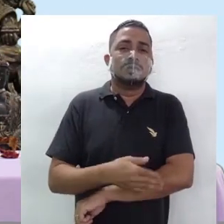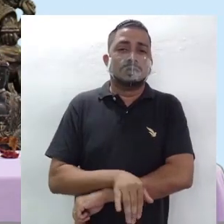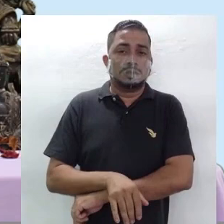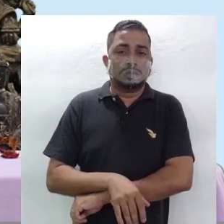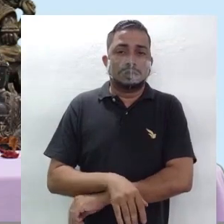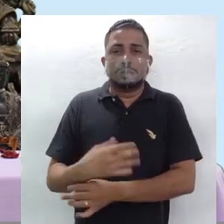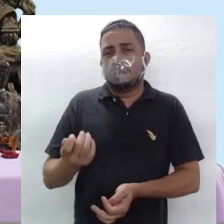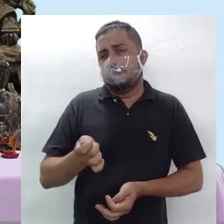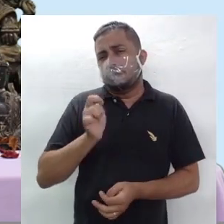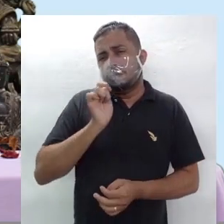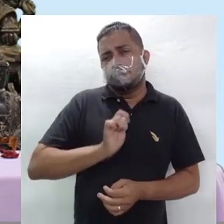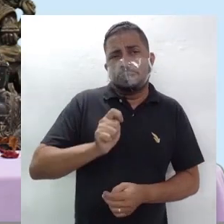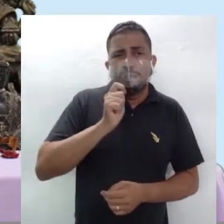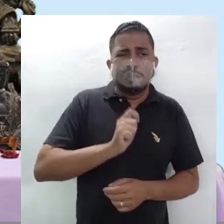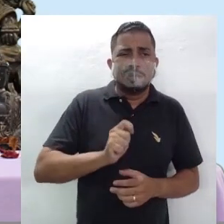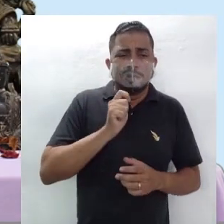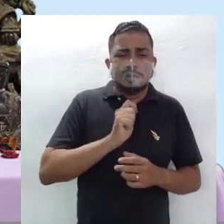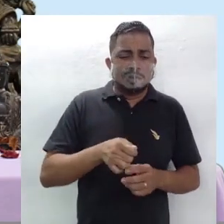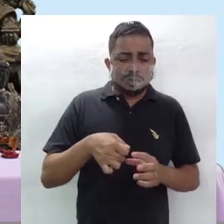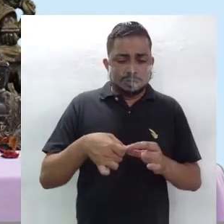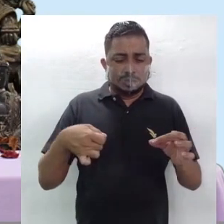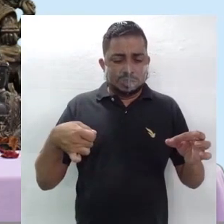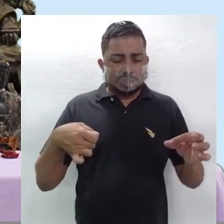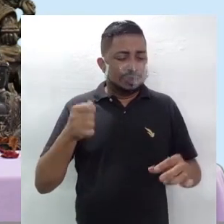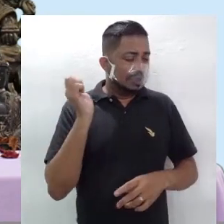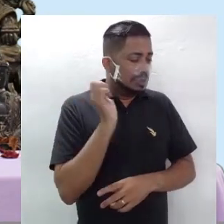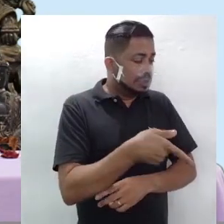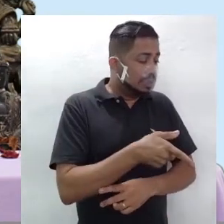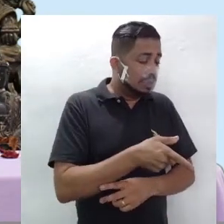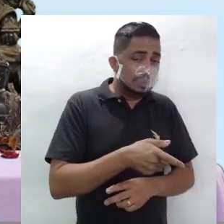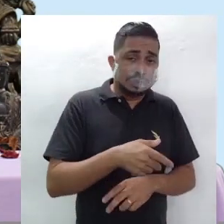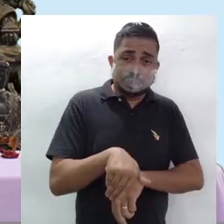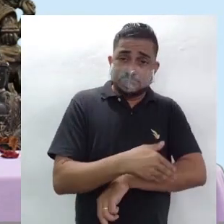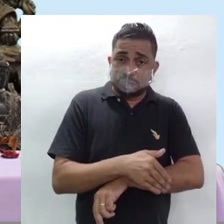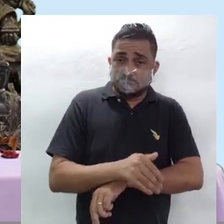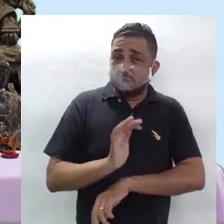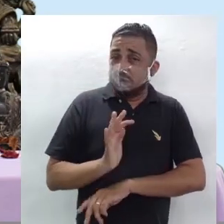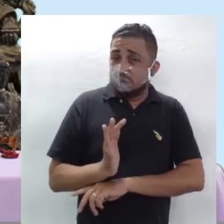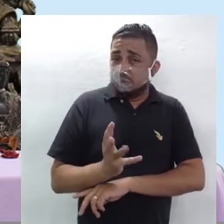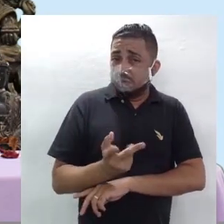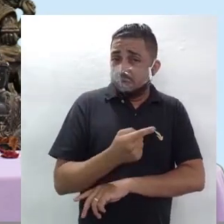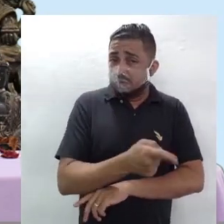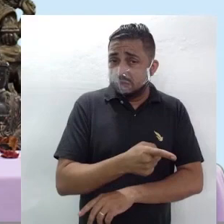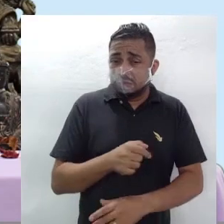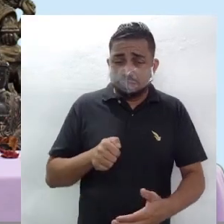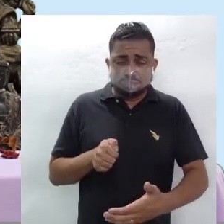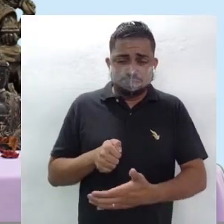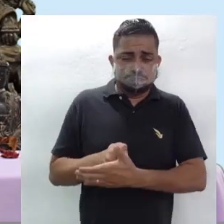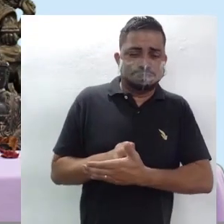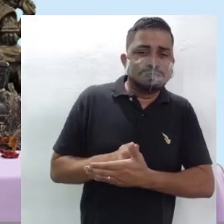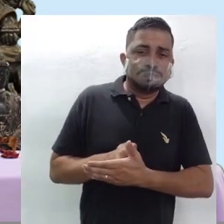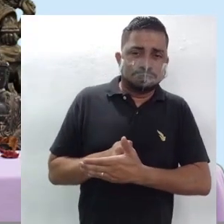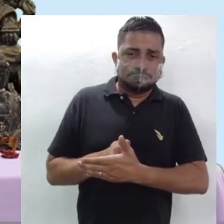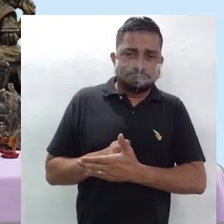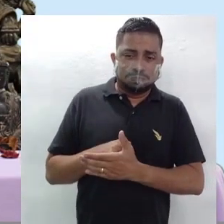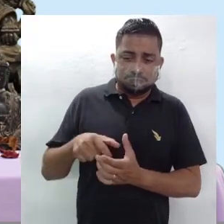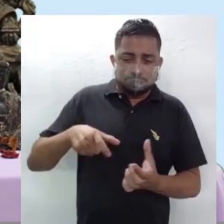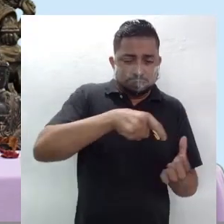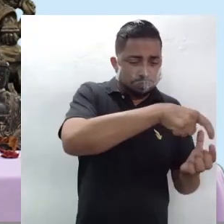tá com picolé, pegou palito, jogou na rua, tudo aquilo dali vai entupir os